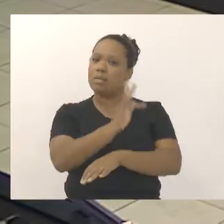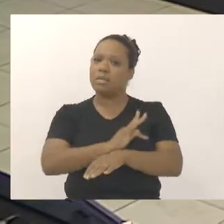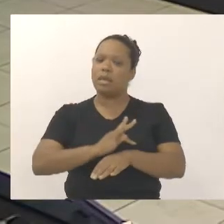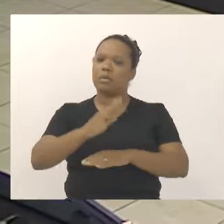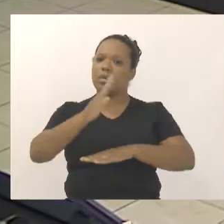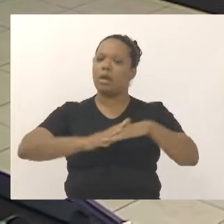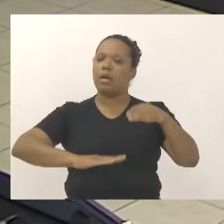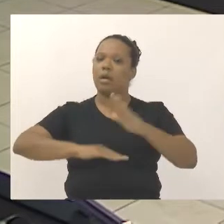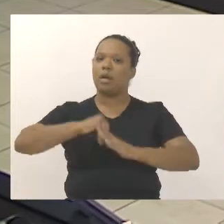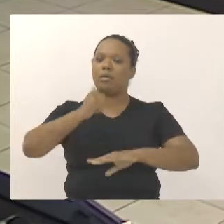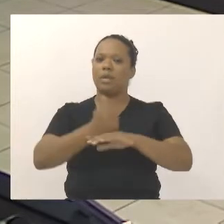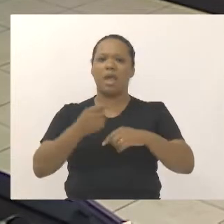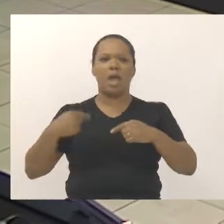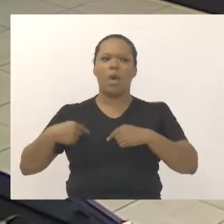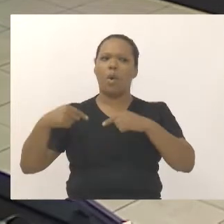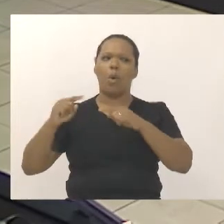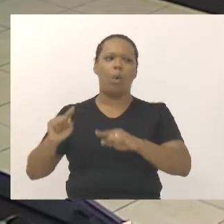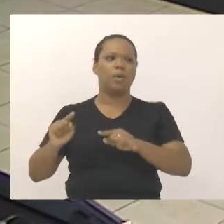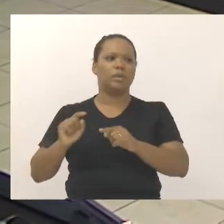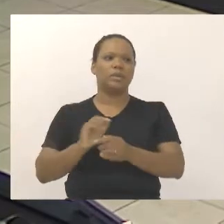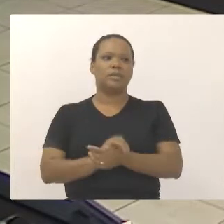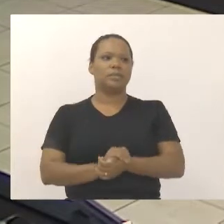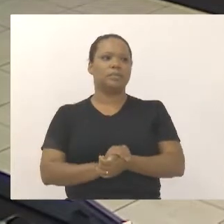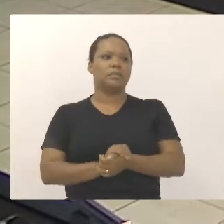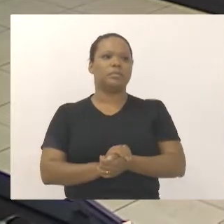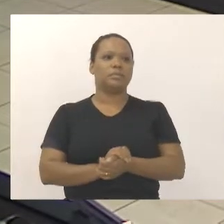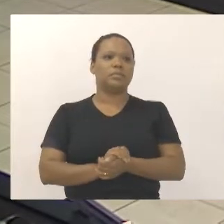Meu voto é contrário.